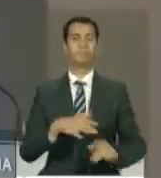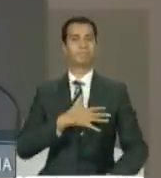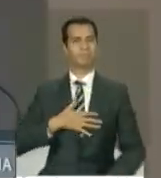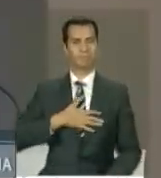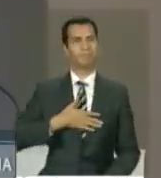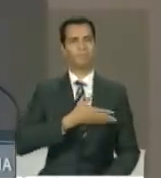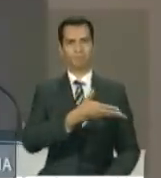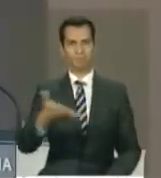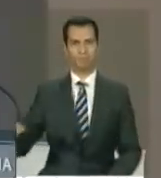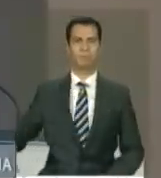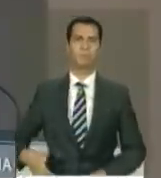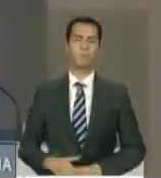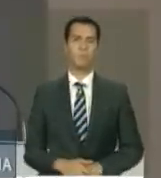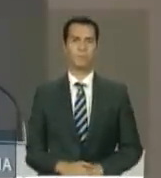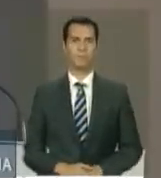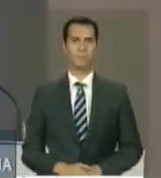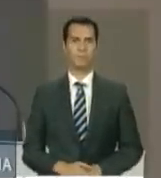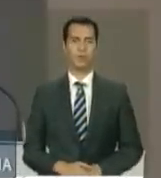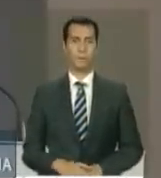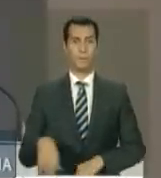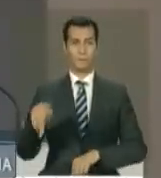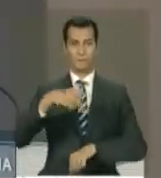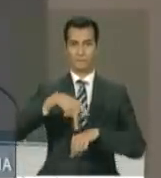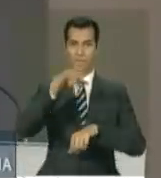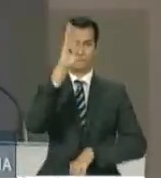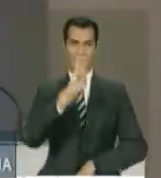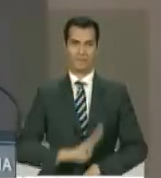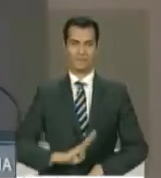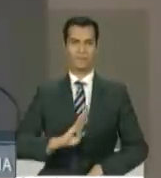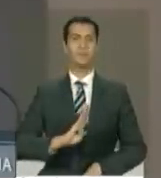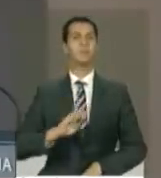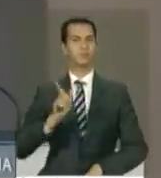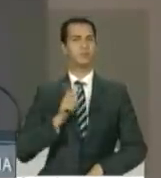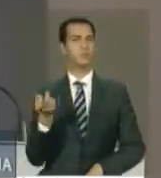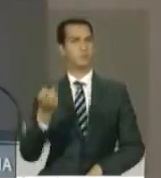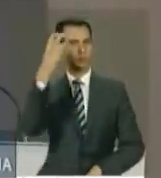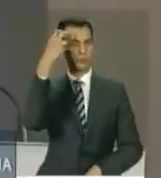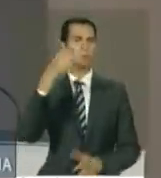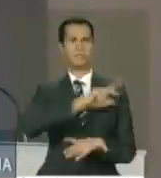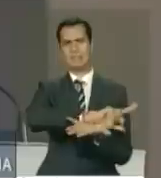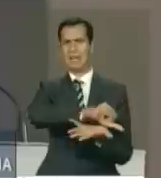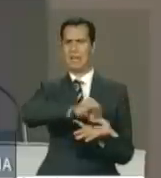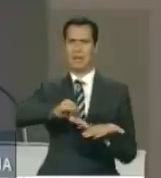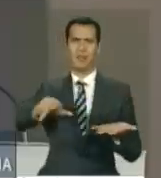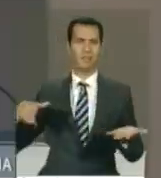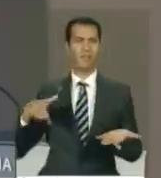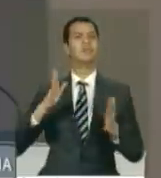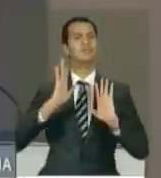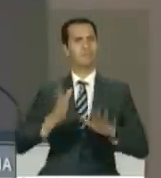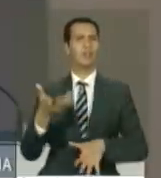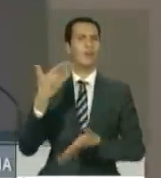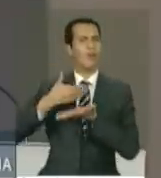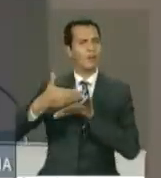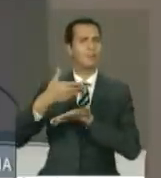senhores, a diversidade cultural no Brasil integra nossas raízes históricas.